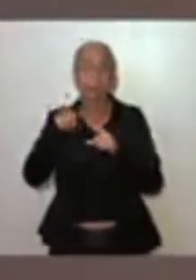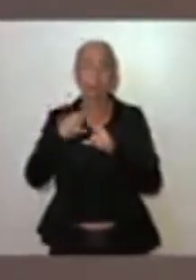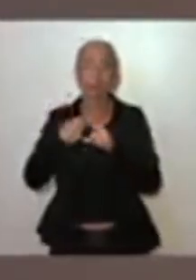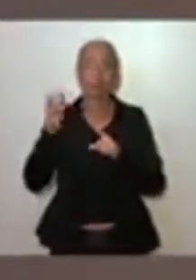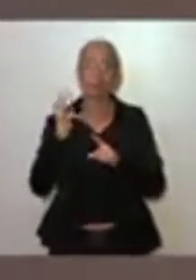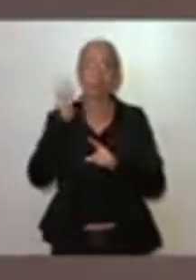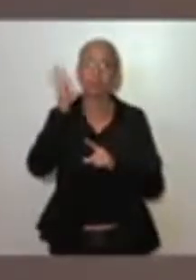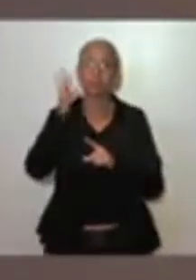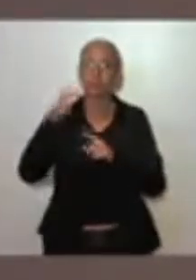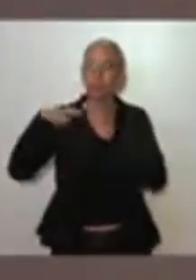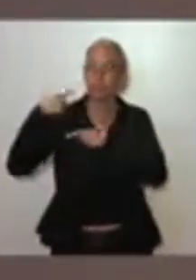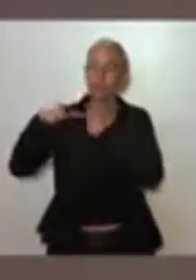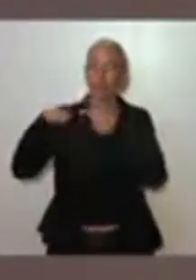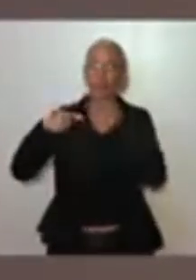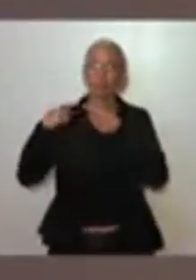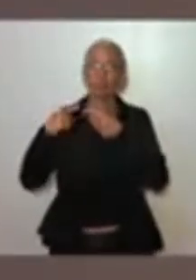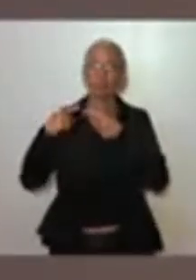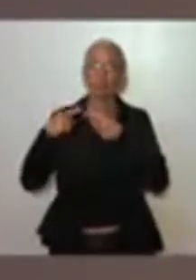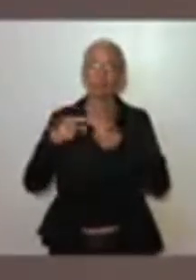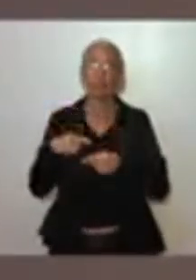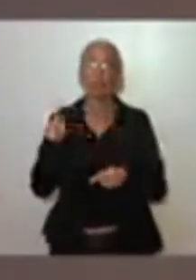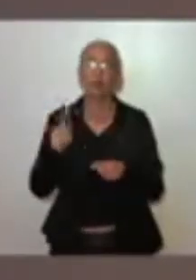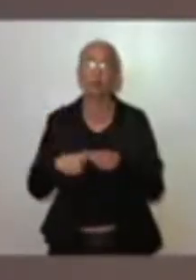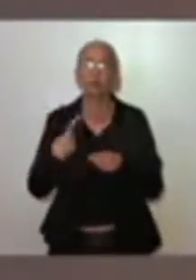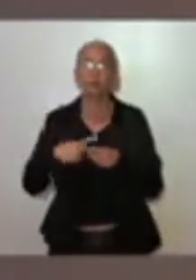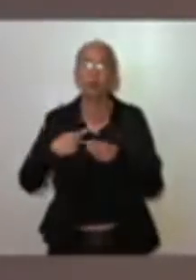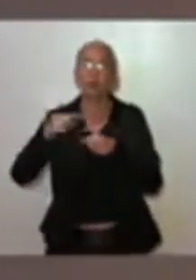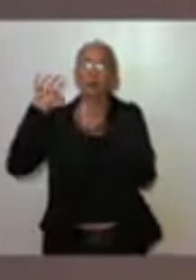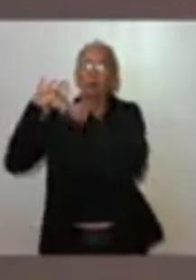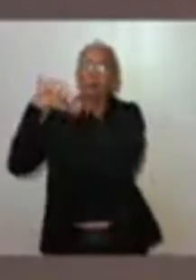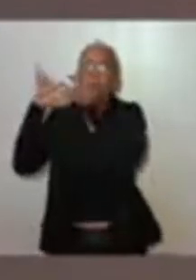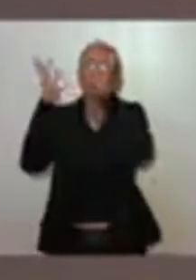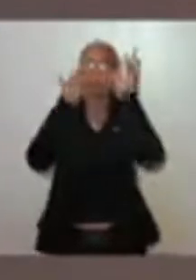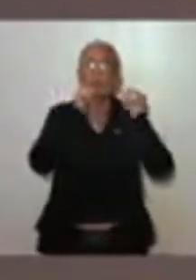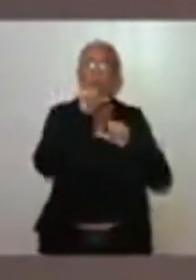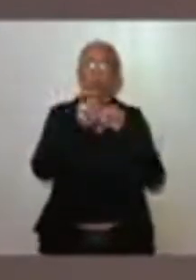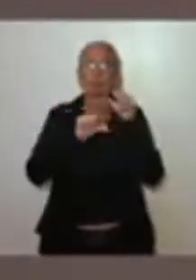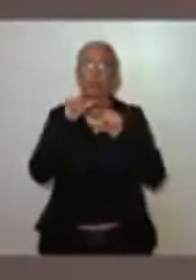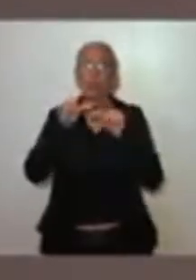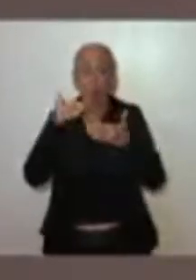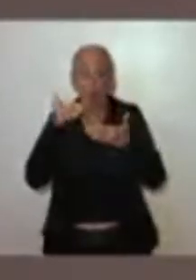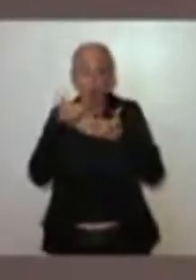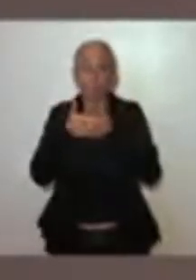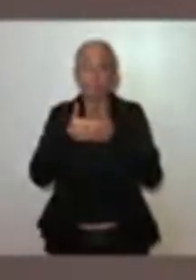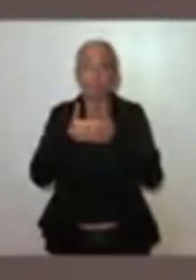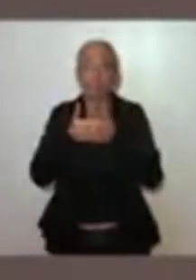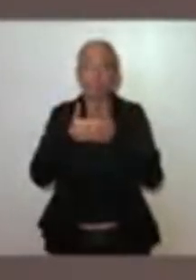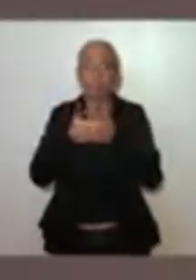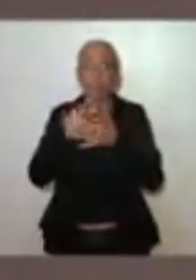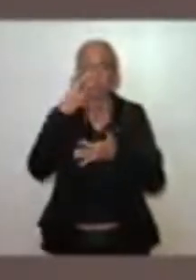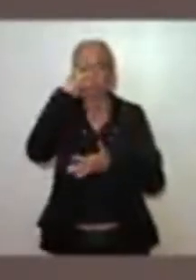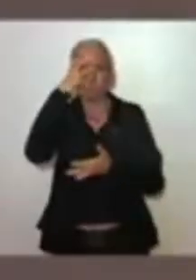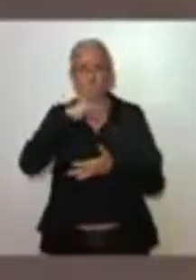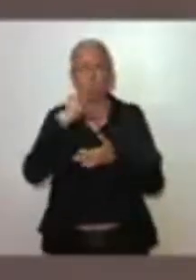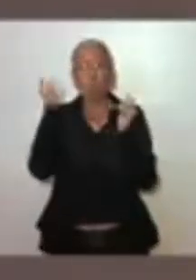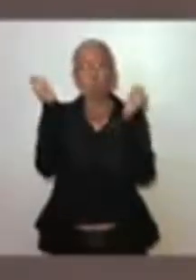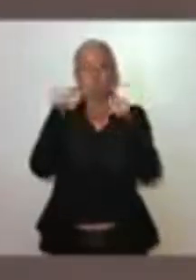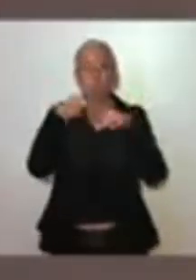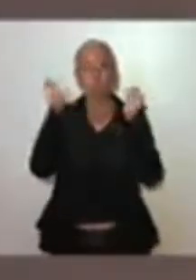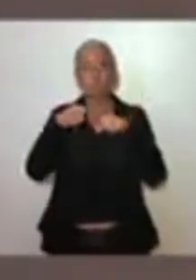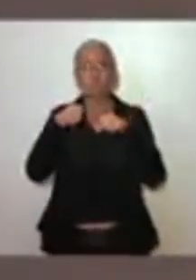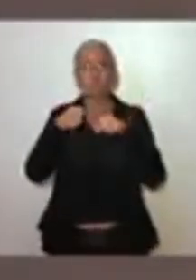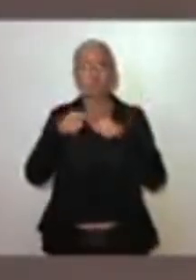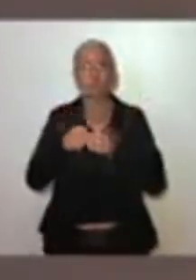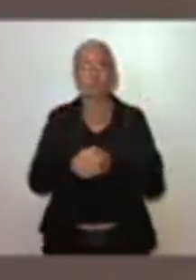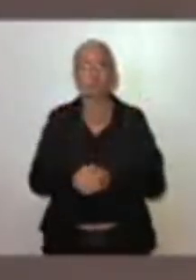a geração de vocês por que que a mudança climática Não é enfrentada com a seriedade que precisa em